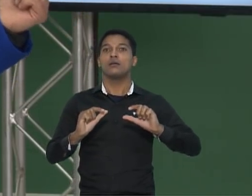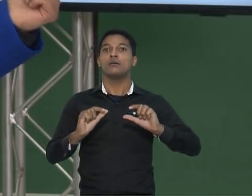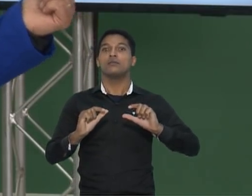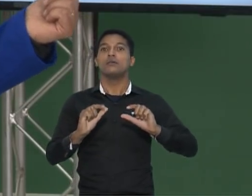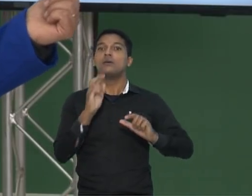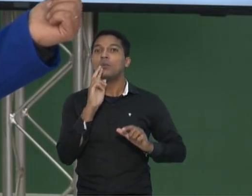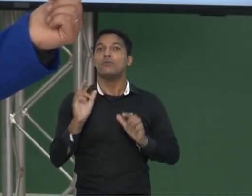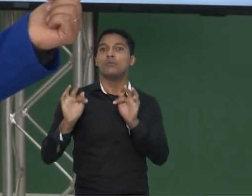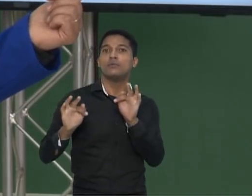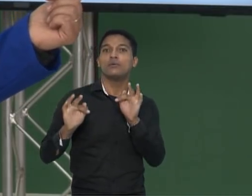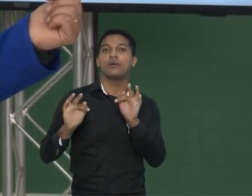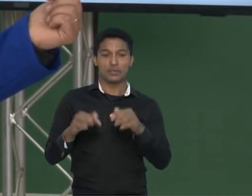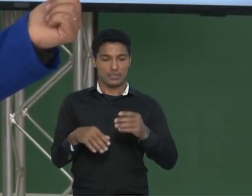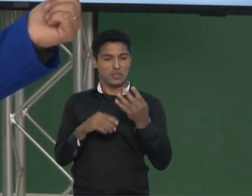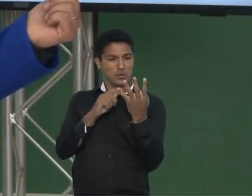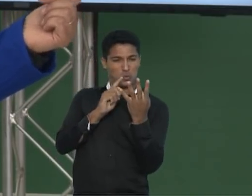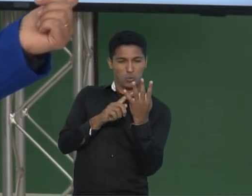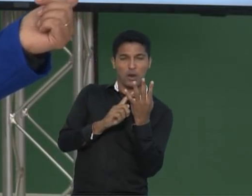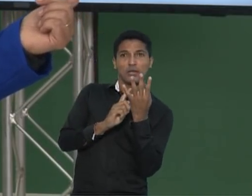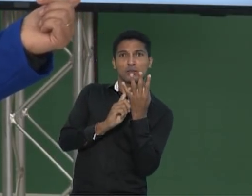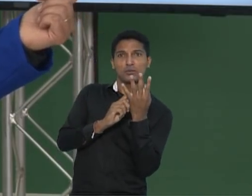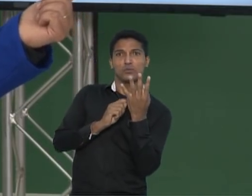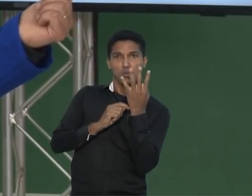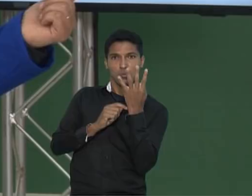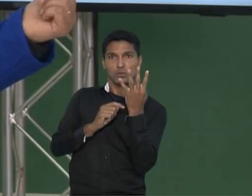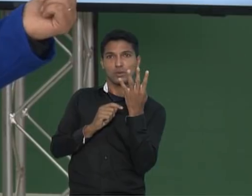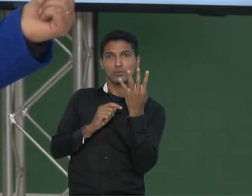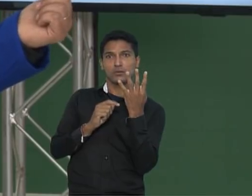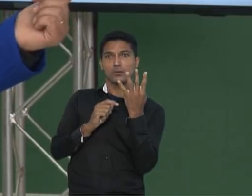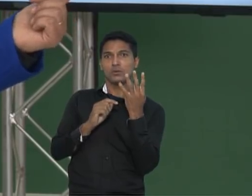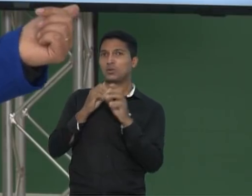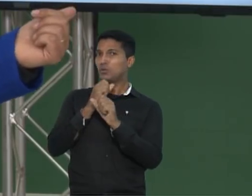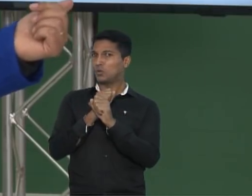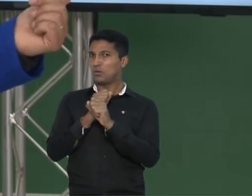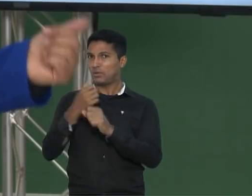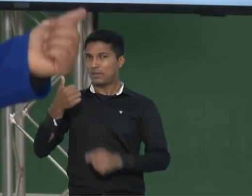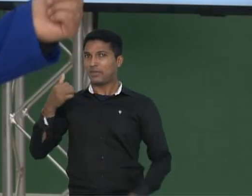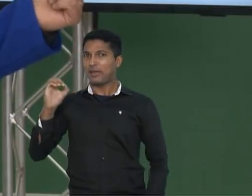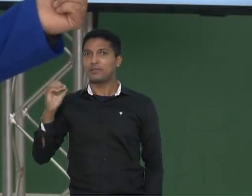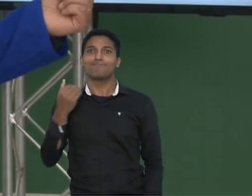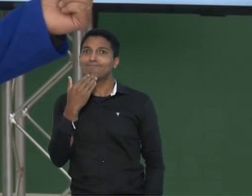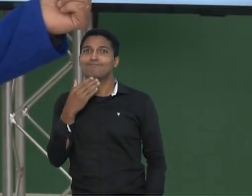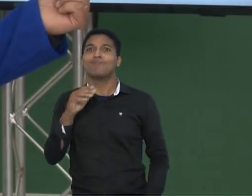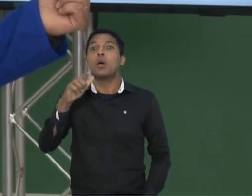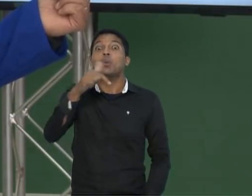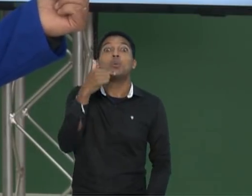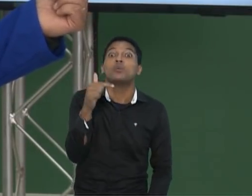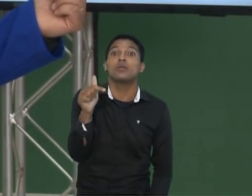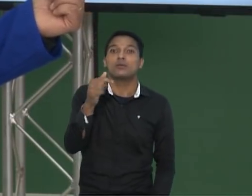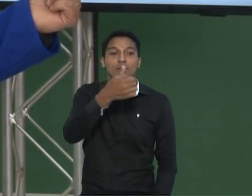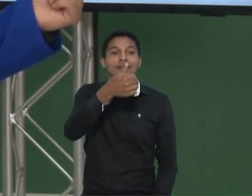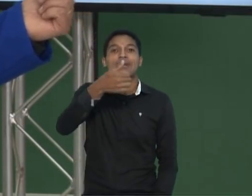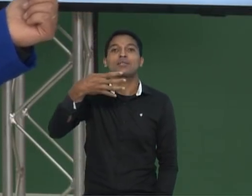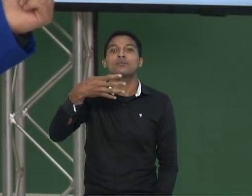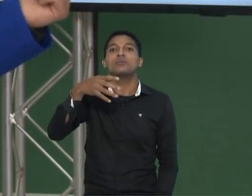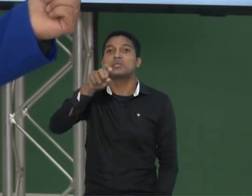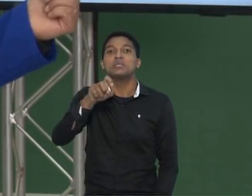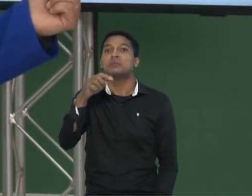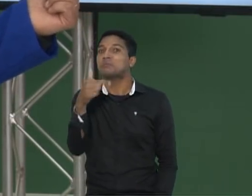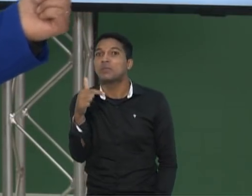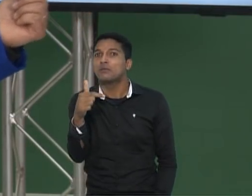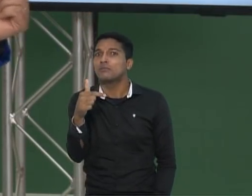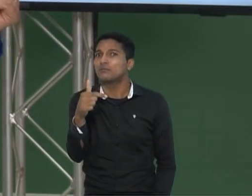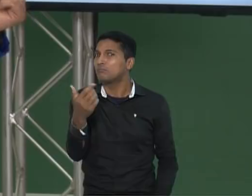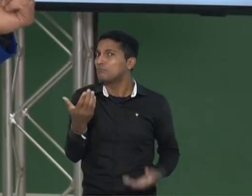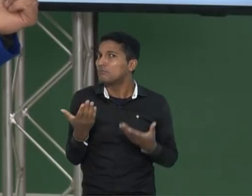juntar o 4 com o 10, porque eu não tenho 14x. Aqui não é x, né? É só um